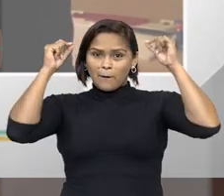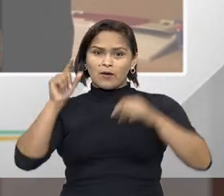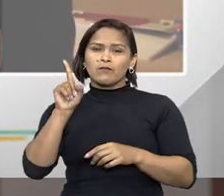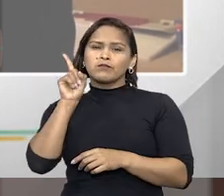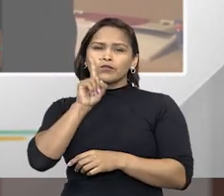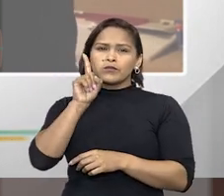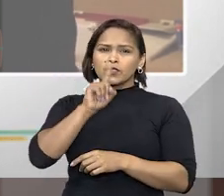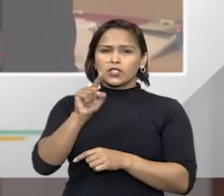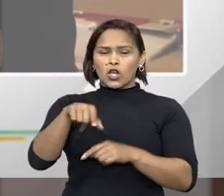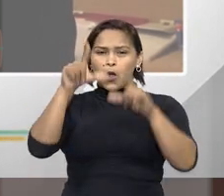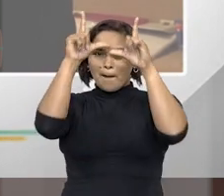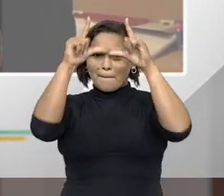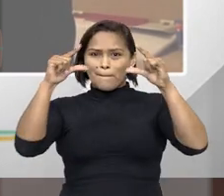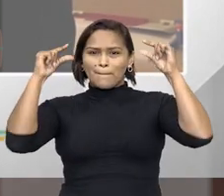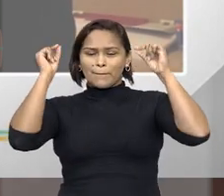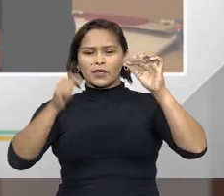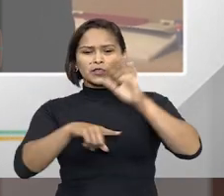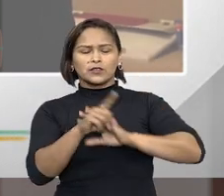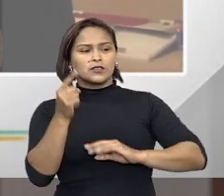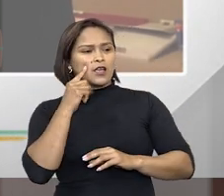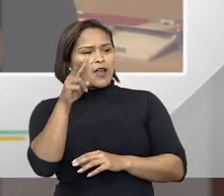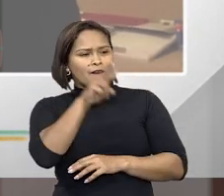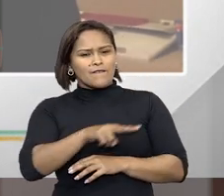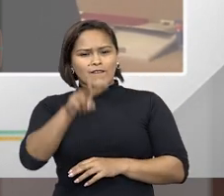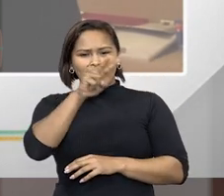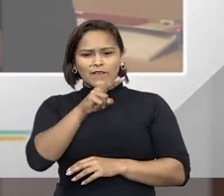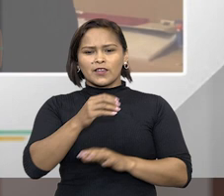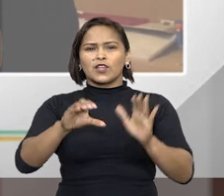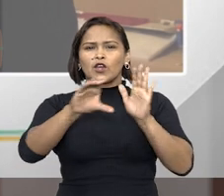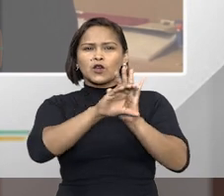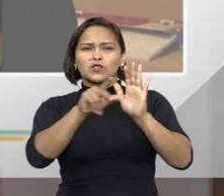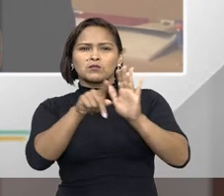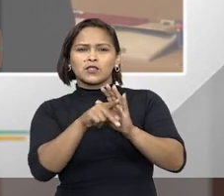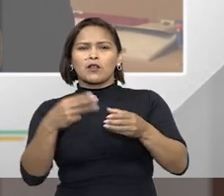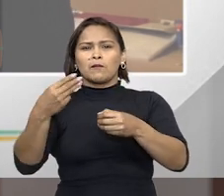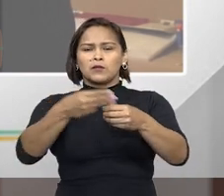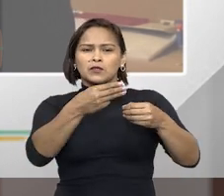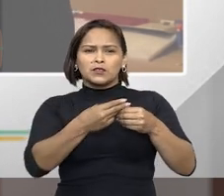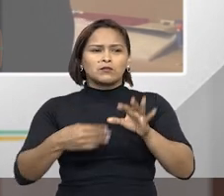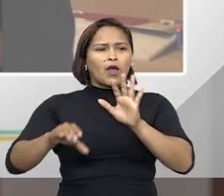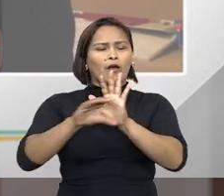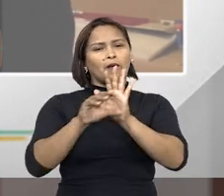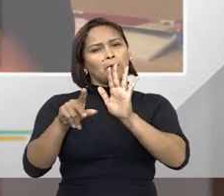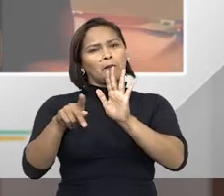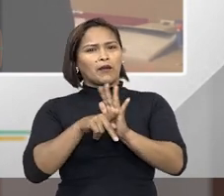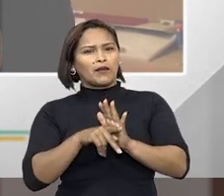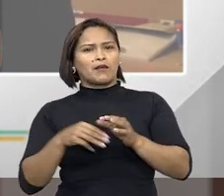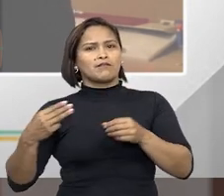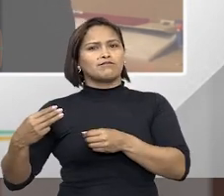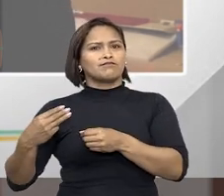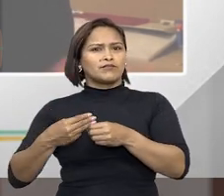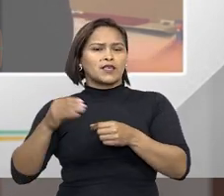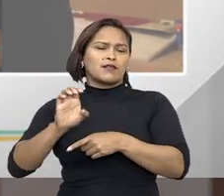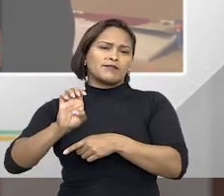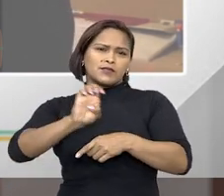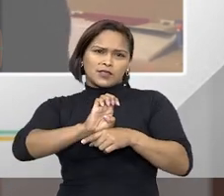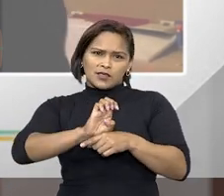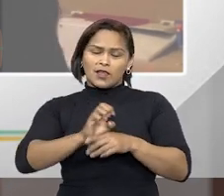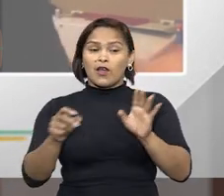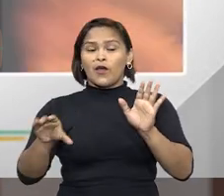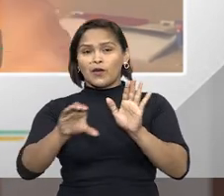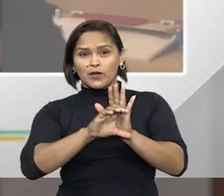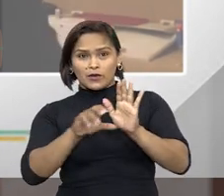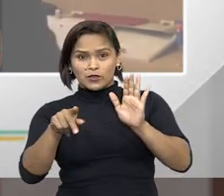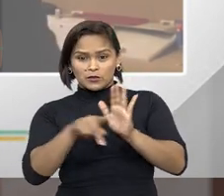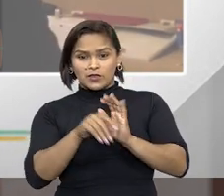mexicanos, você vai ver que lá tem Código Penal Municipal, Código Penal Estadual, e Código Penal